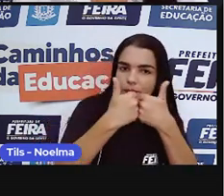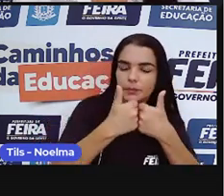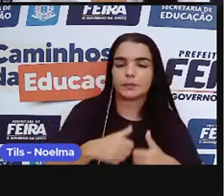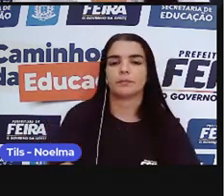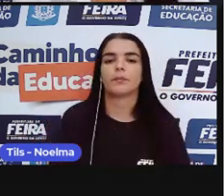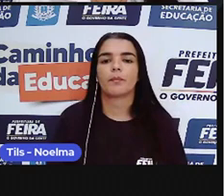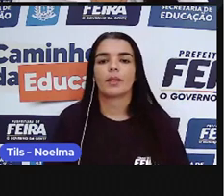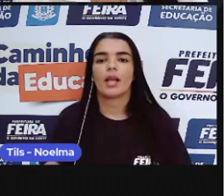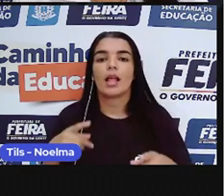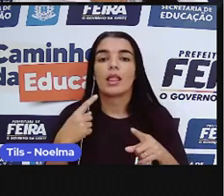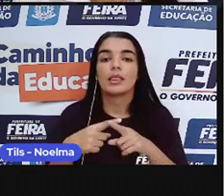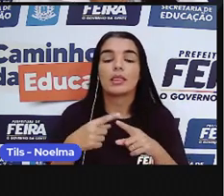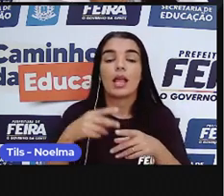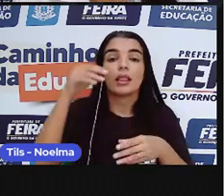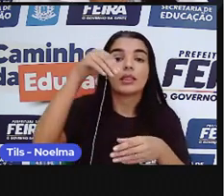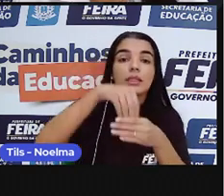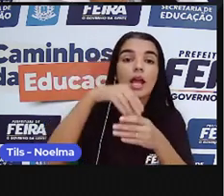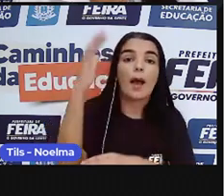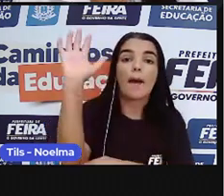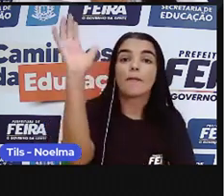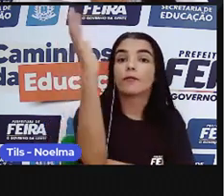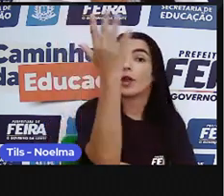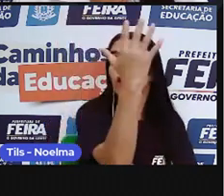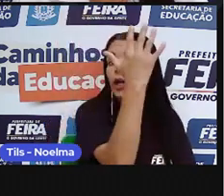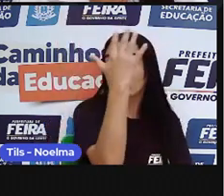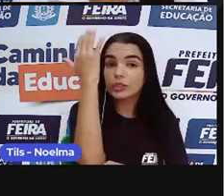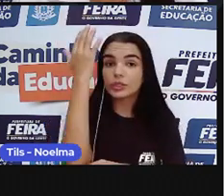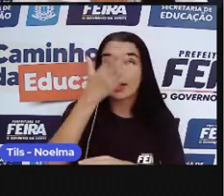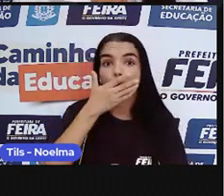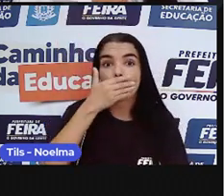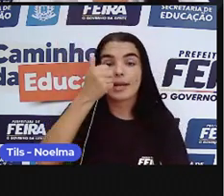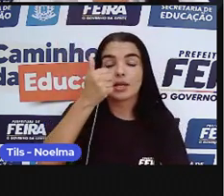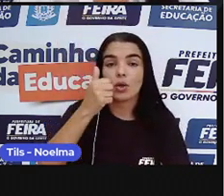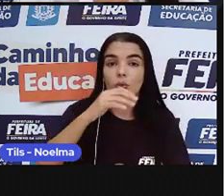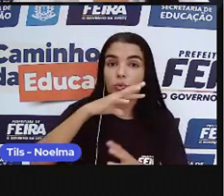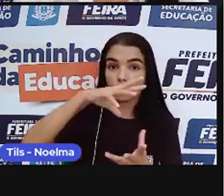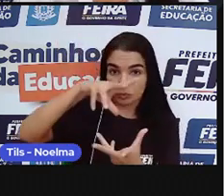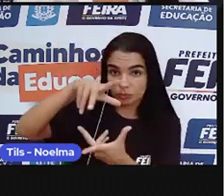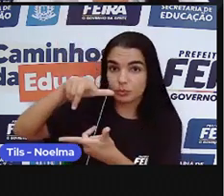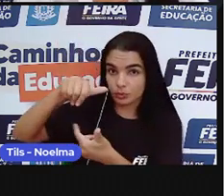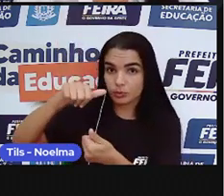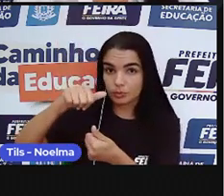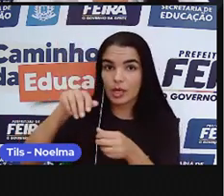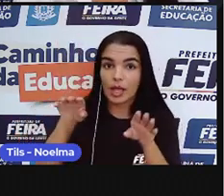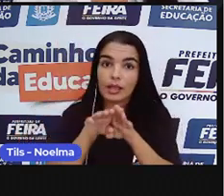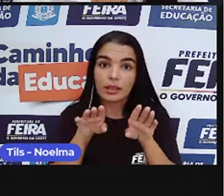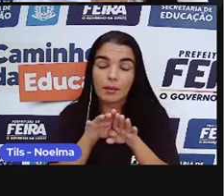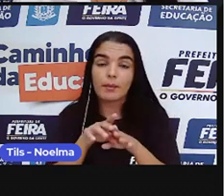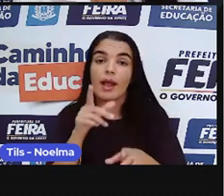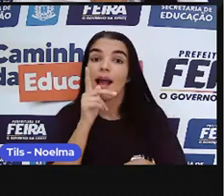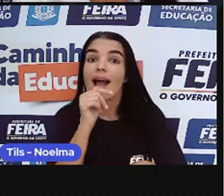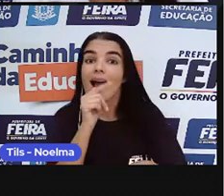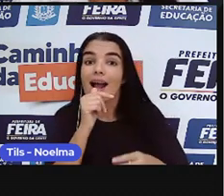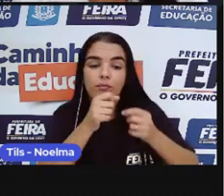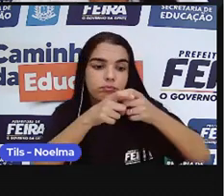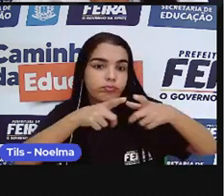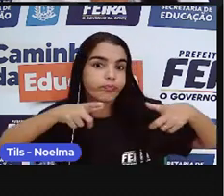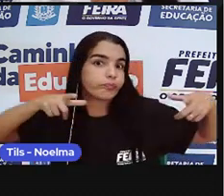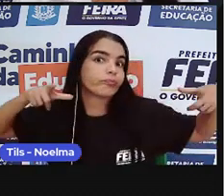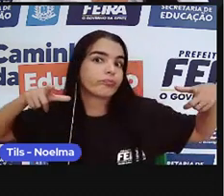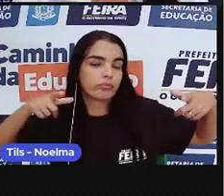abrigar aí a maior floresta tropical do mundo, né? E a maior bacia hidrográfica também do